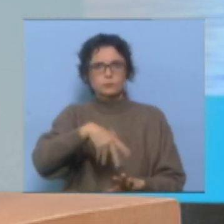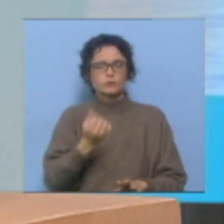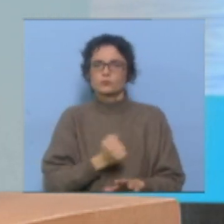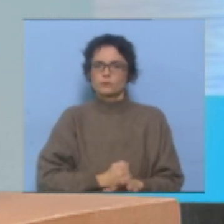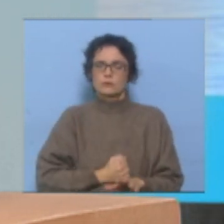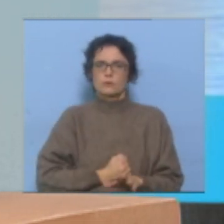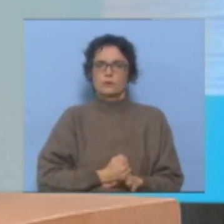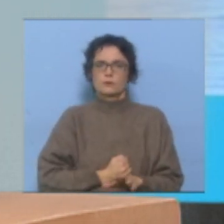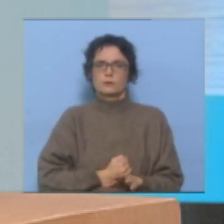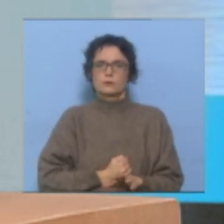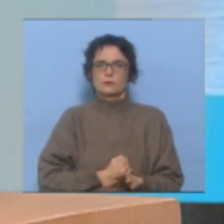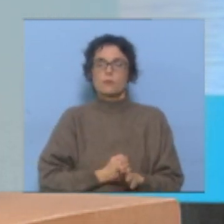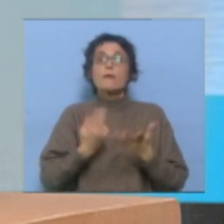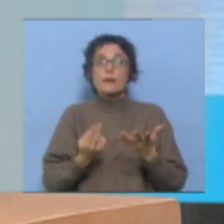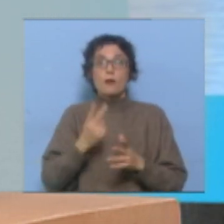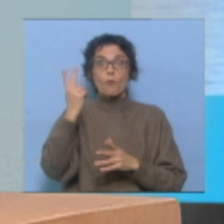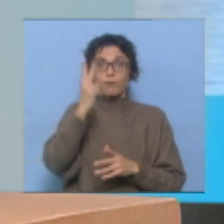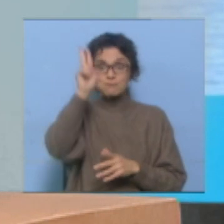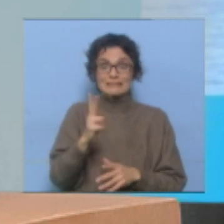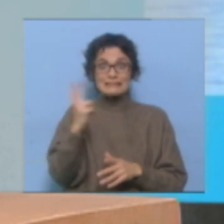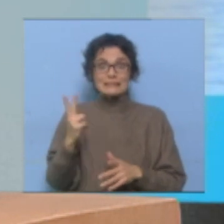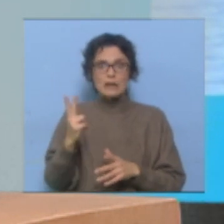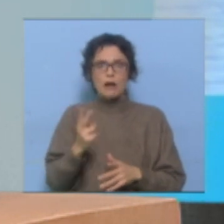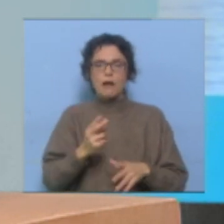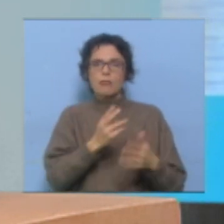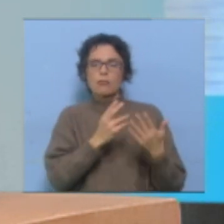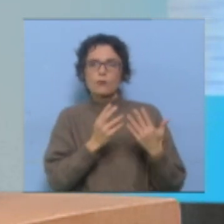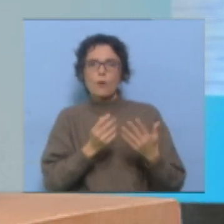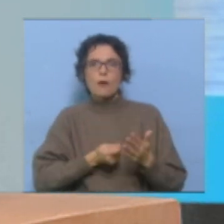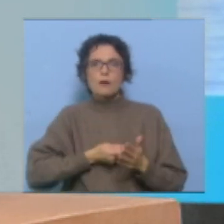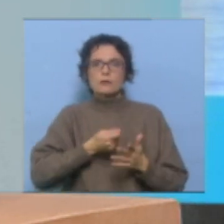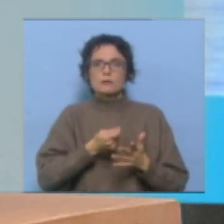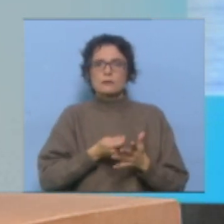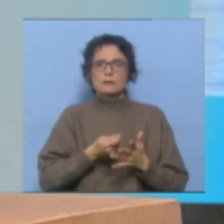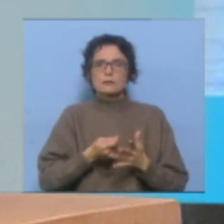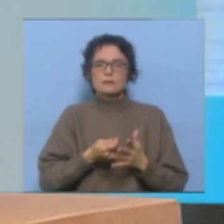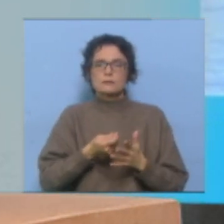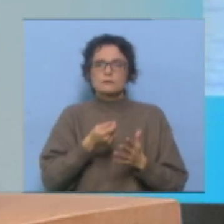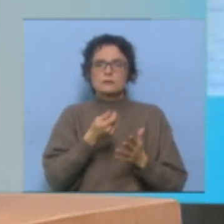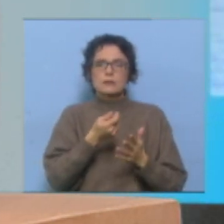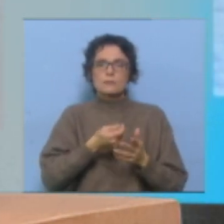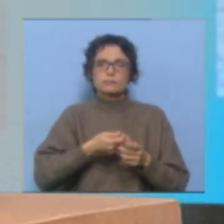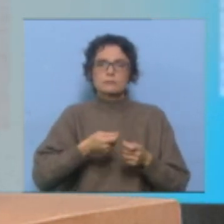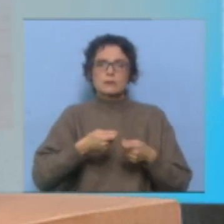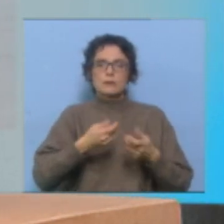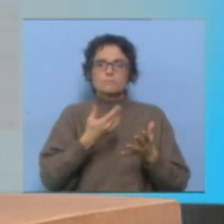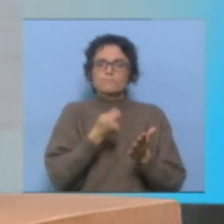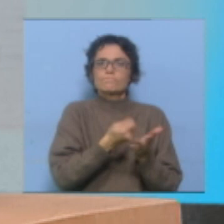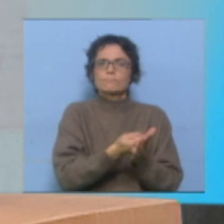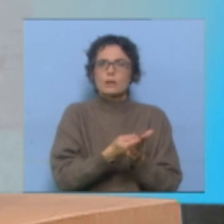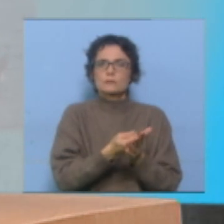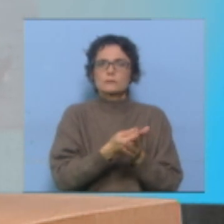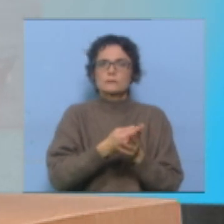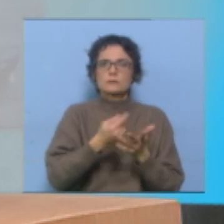que o próprio Vaticano se responsabilizou em pagar as viagens e a estadia. De tal maneira ele considerava importante que as pessoas fossem. Portanto, que não